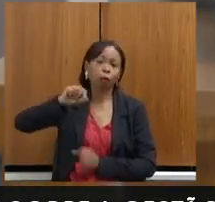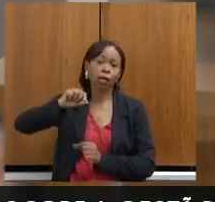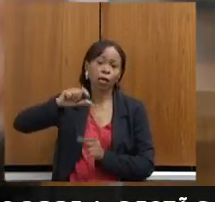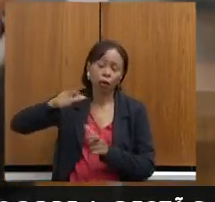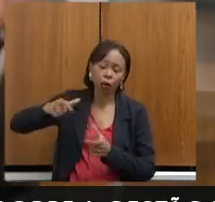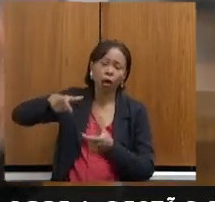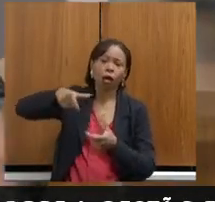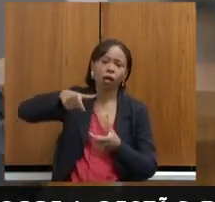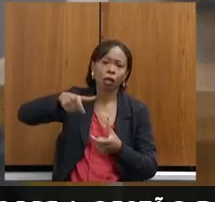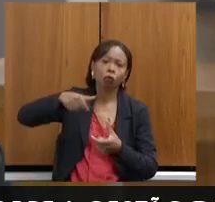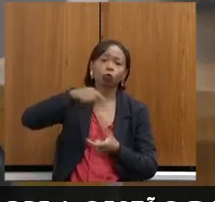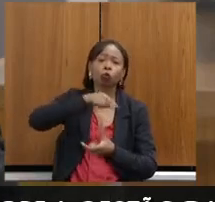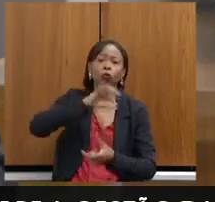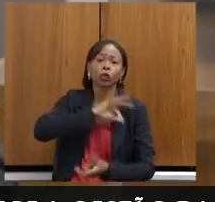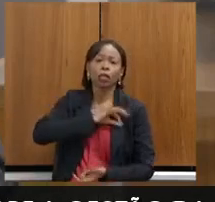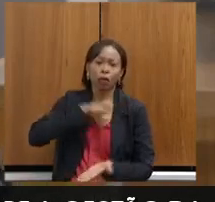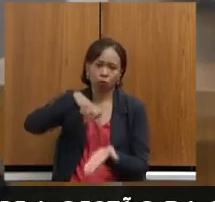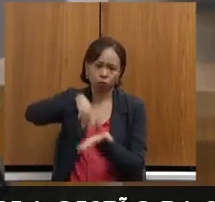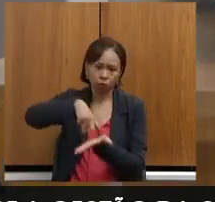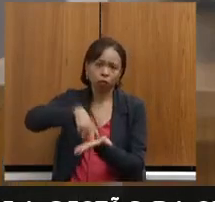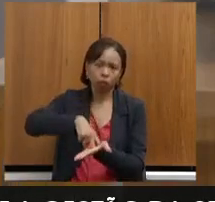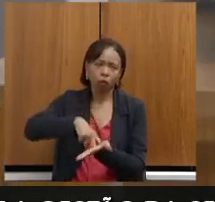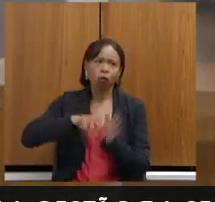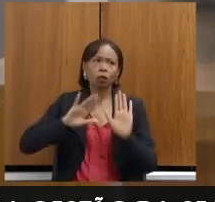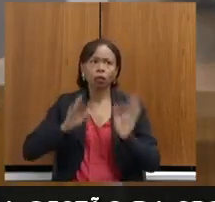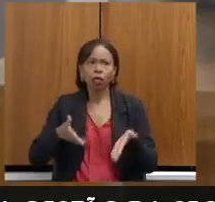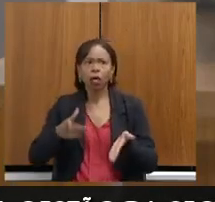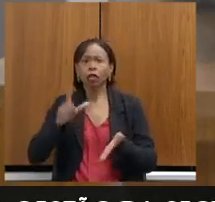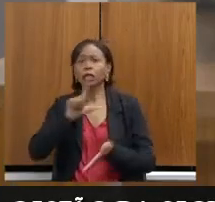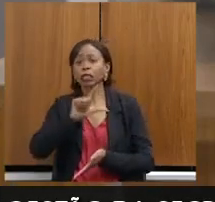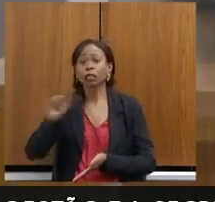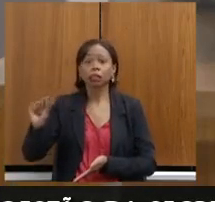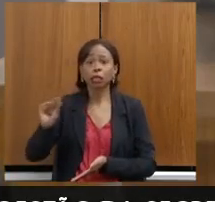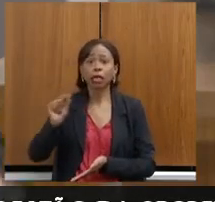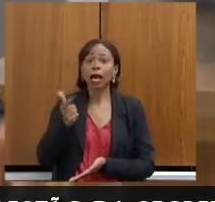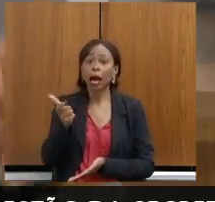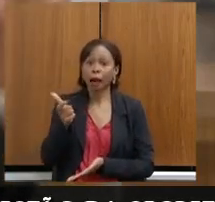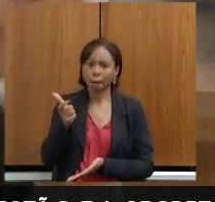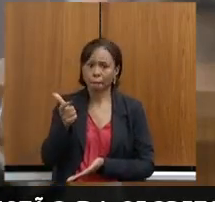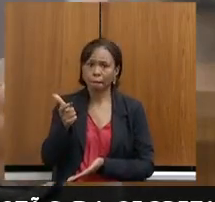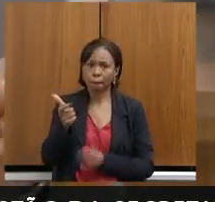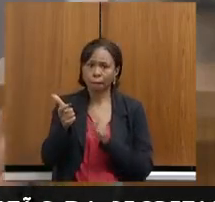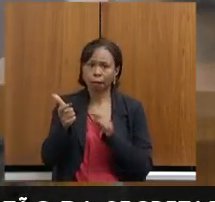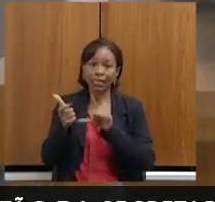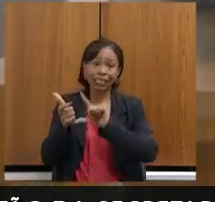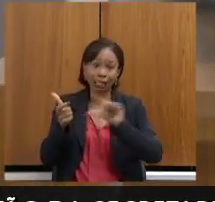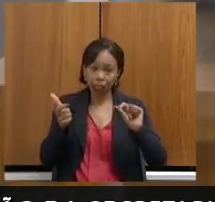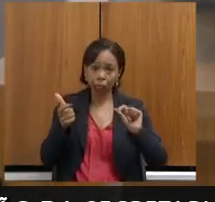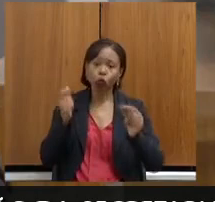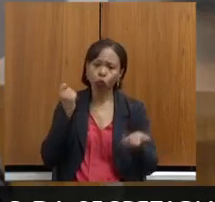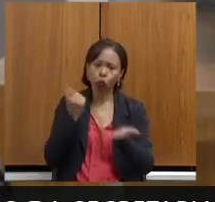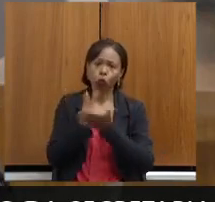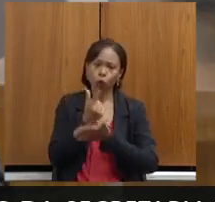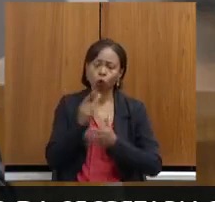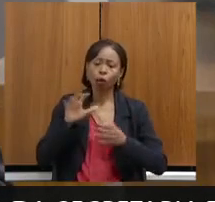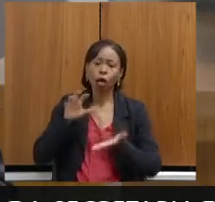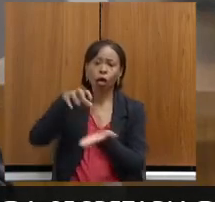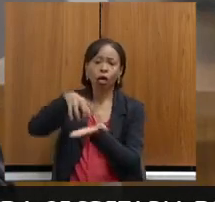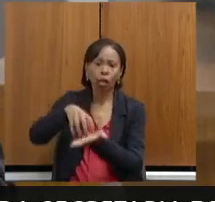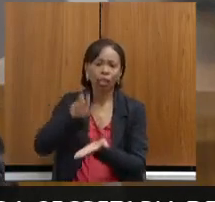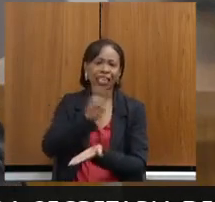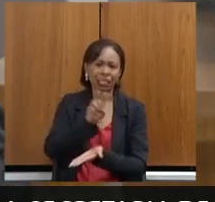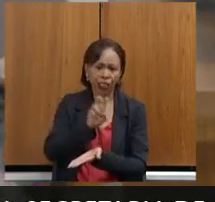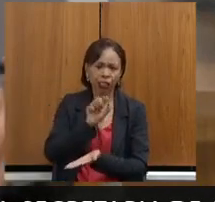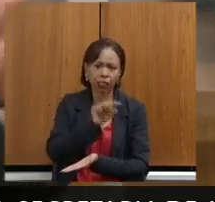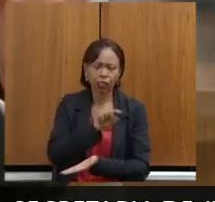policiais penais nós temos lá para ser entregue sem armas que nós Já compramos para o departamento lá da 5ª